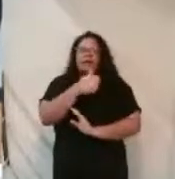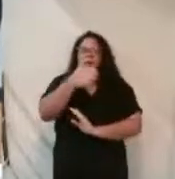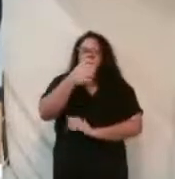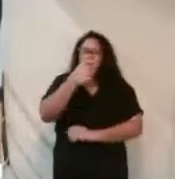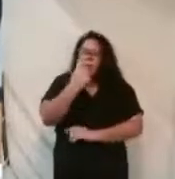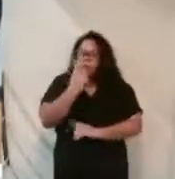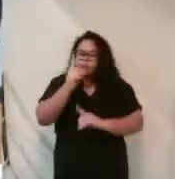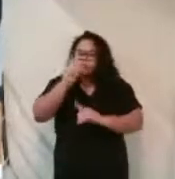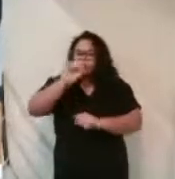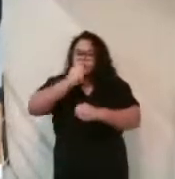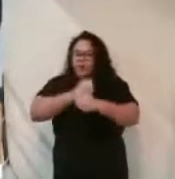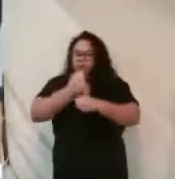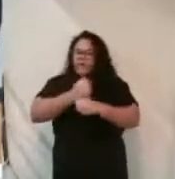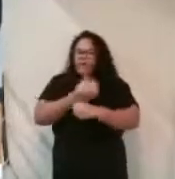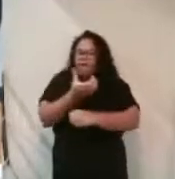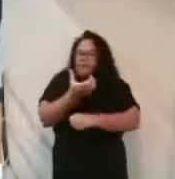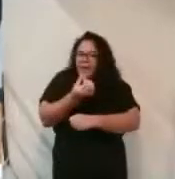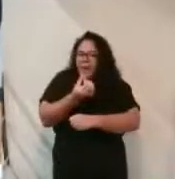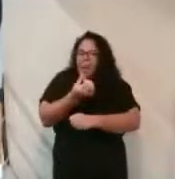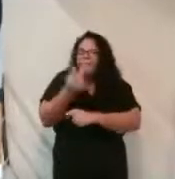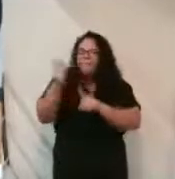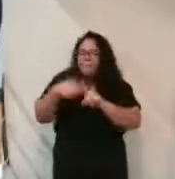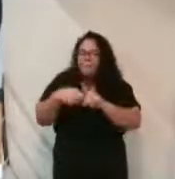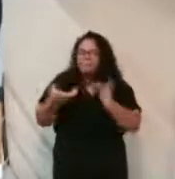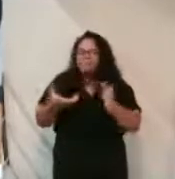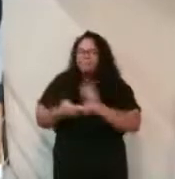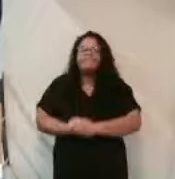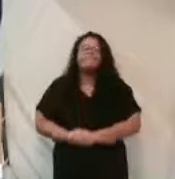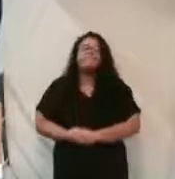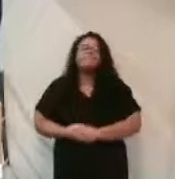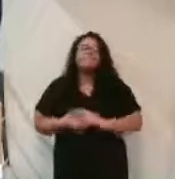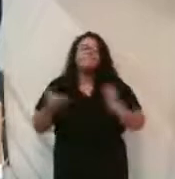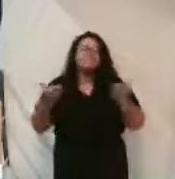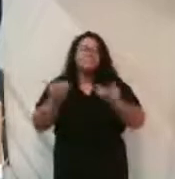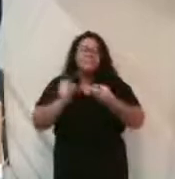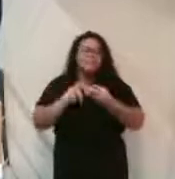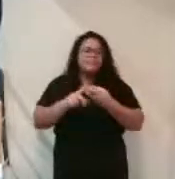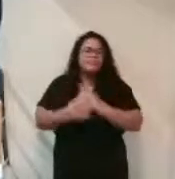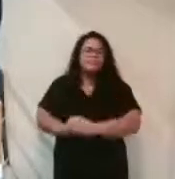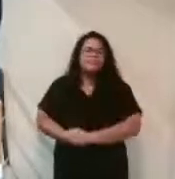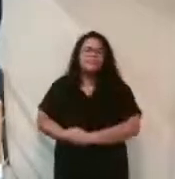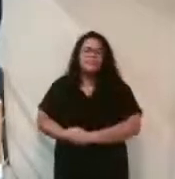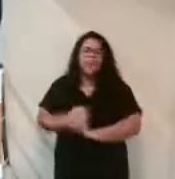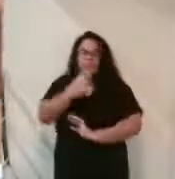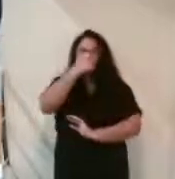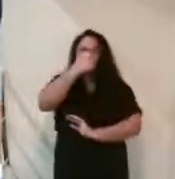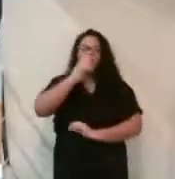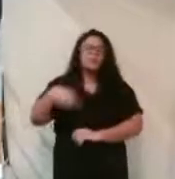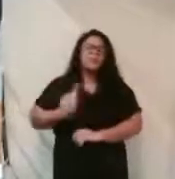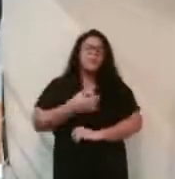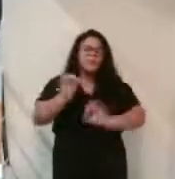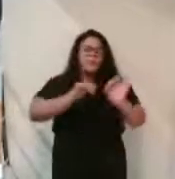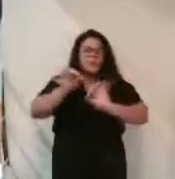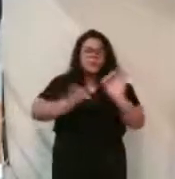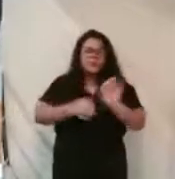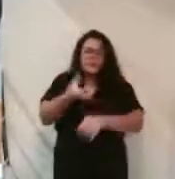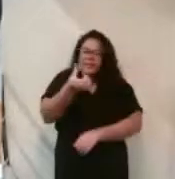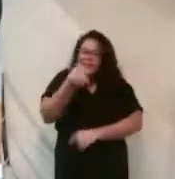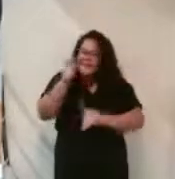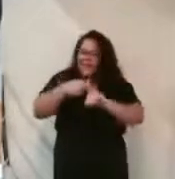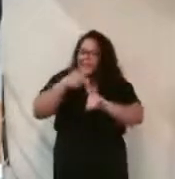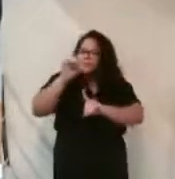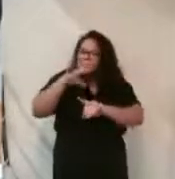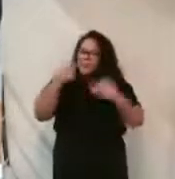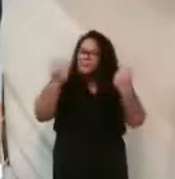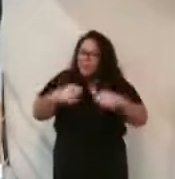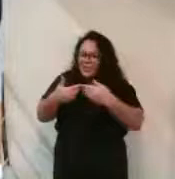alguns detalhes para poder operar, e um outro agora de Afogados da Engazeira, que nós tivemos aí 6 meses para poder